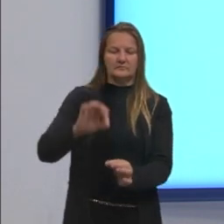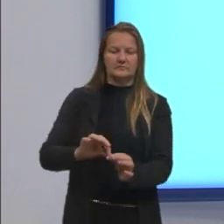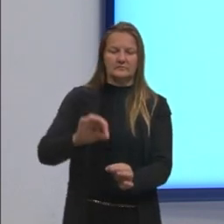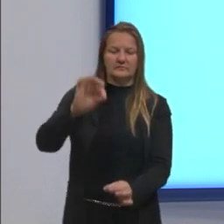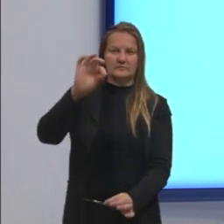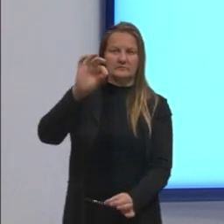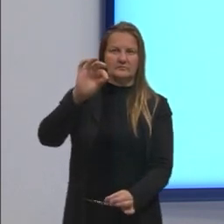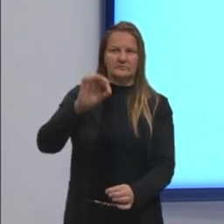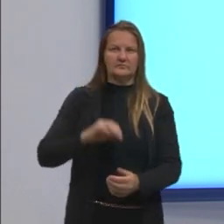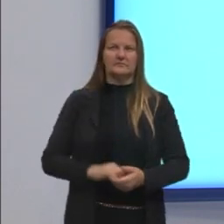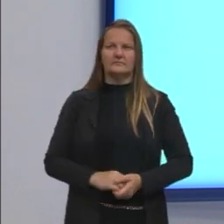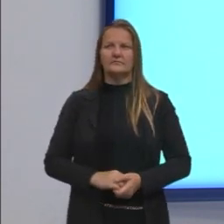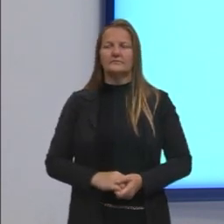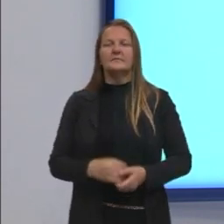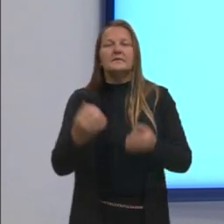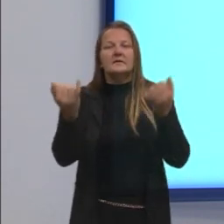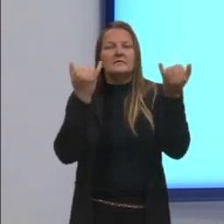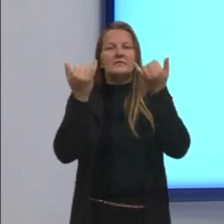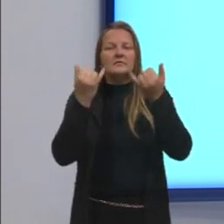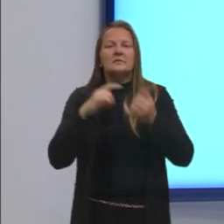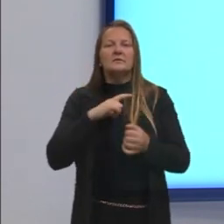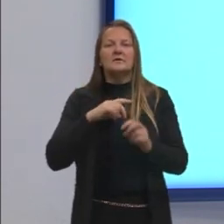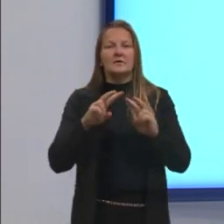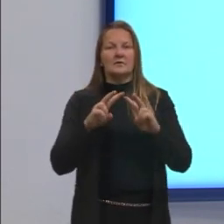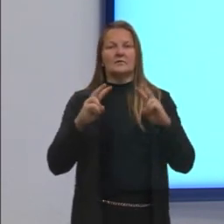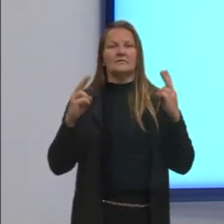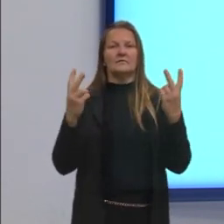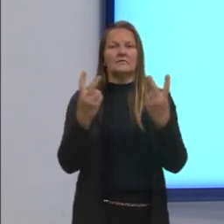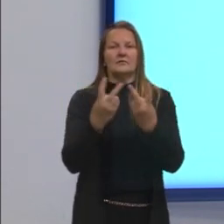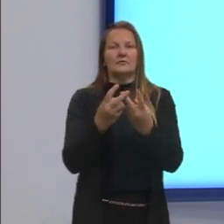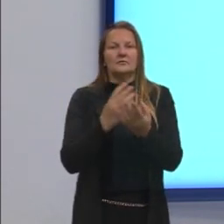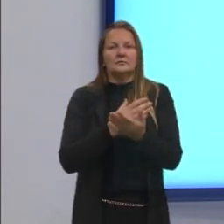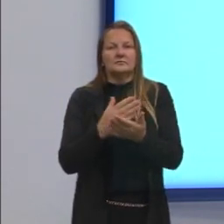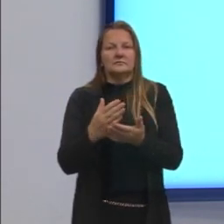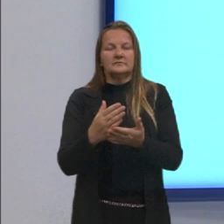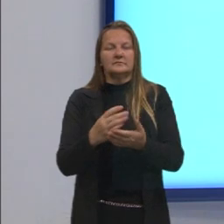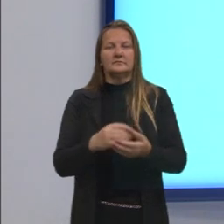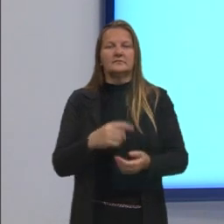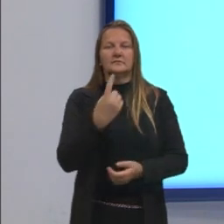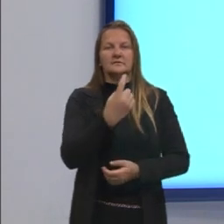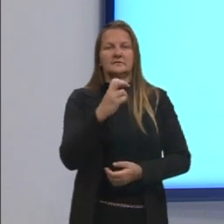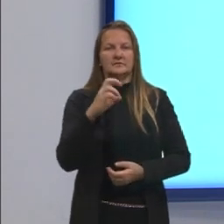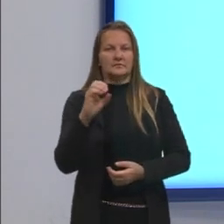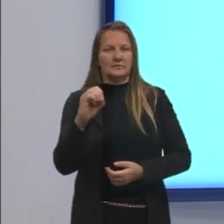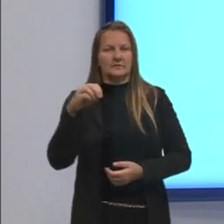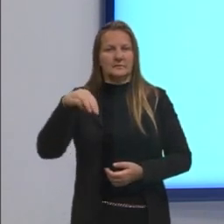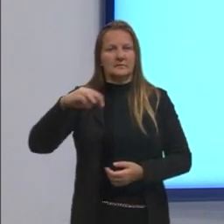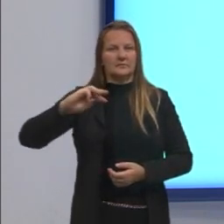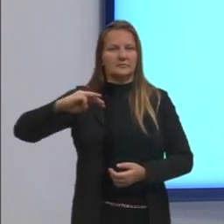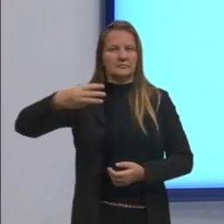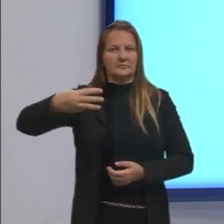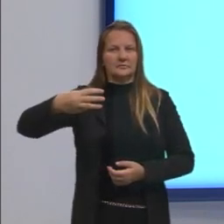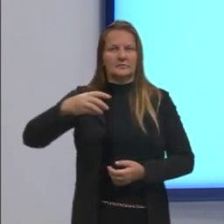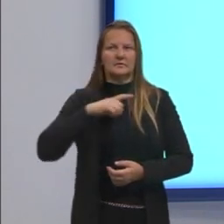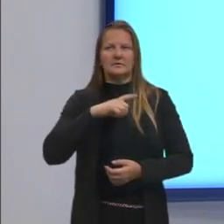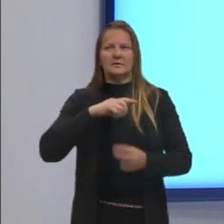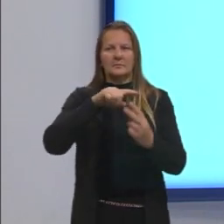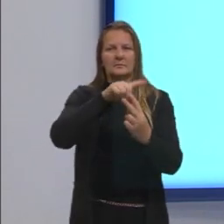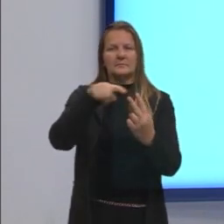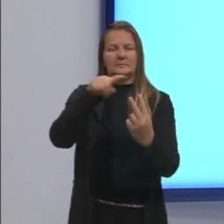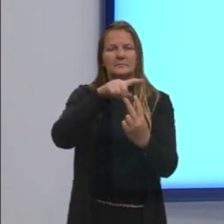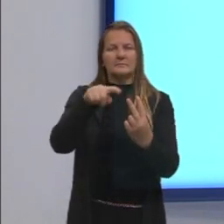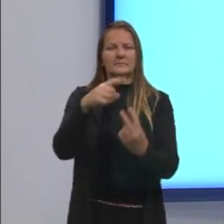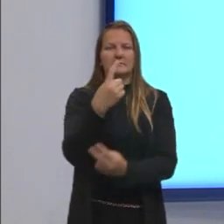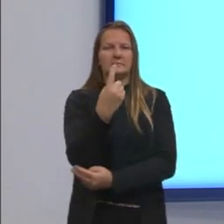tenho algumas informações né eu tenho o volume Inicial que era 150 metros cúbicos o pi nós